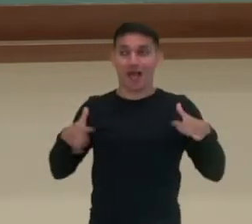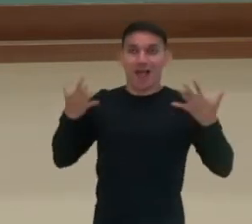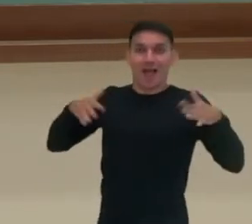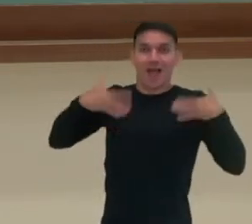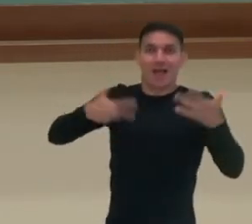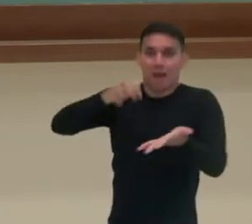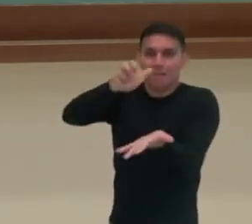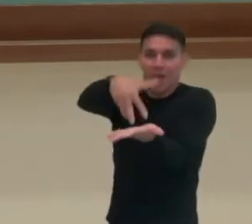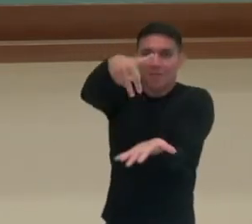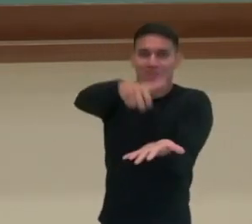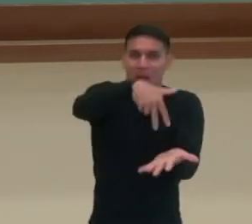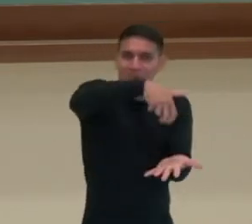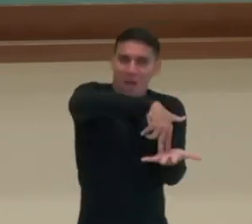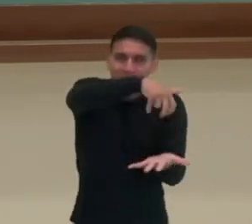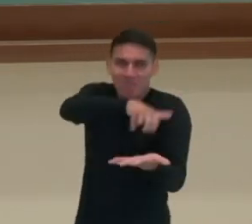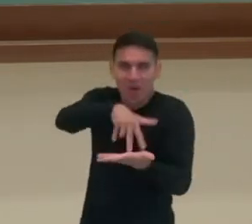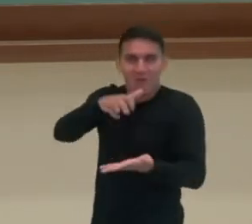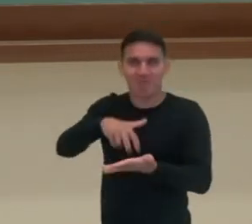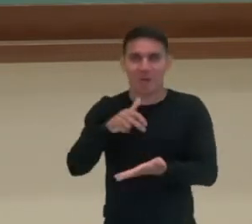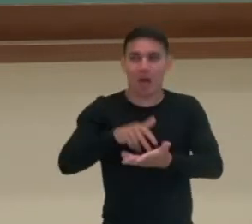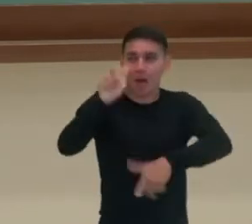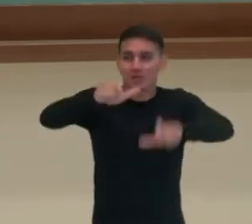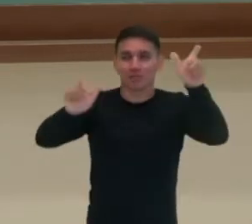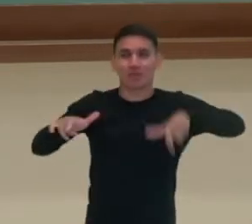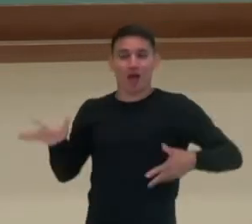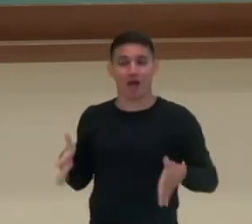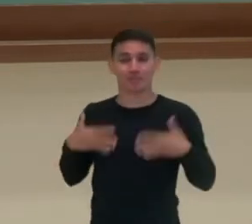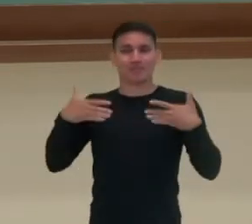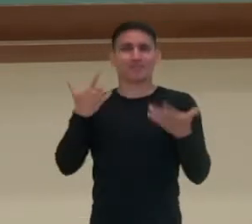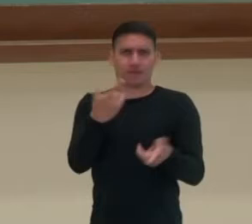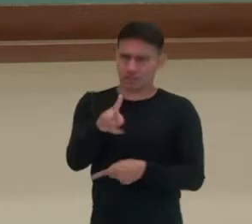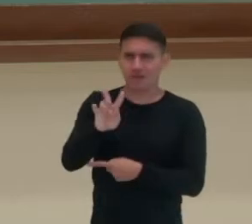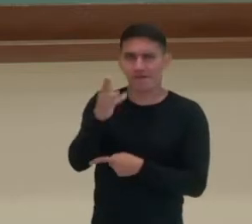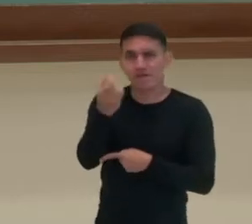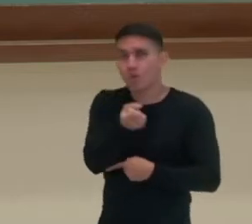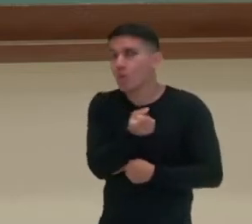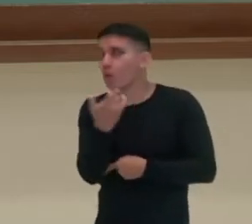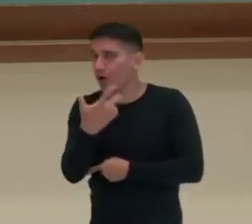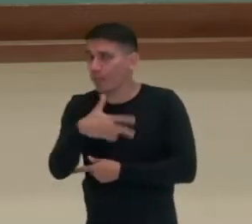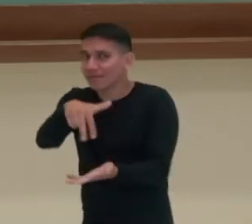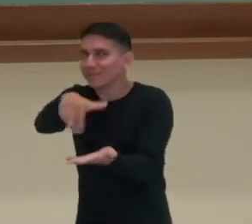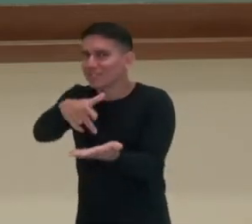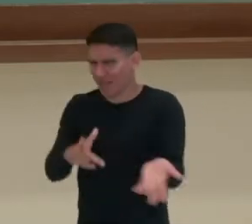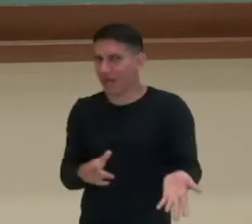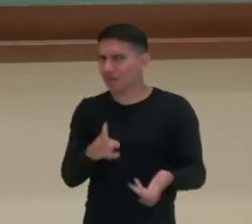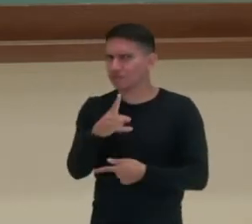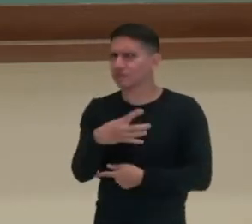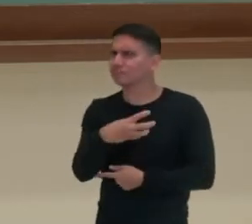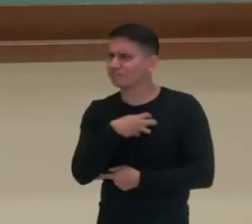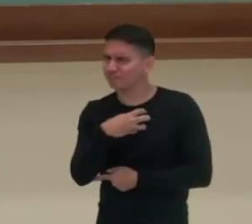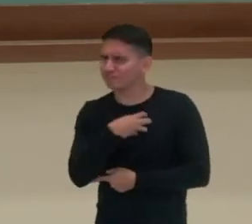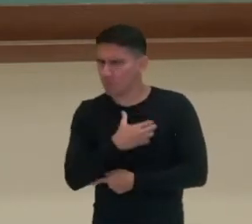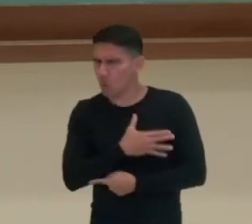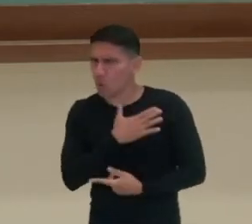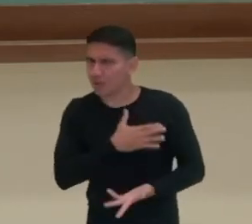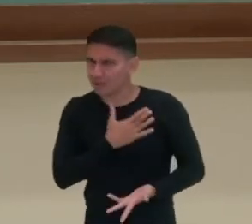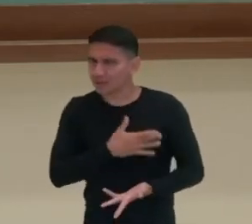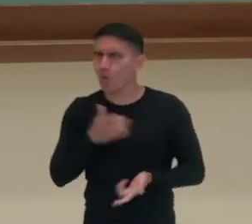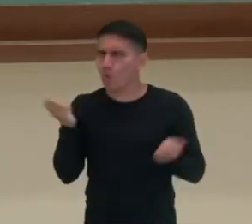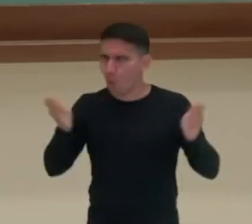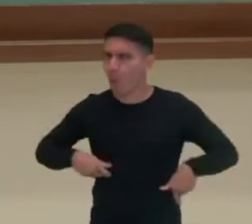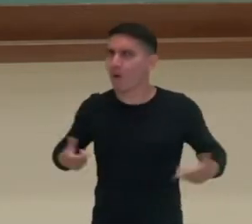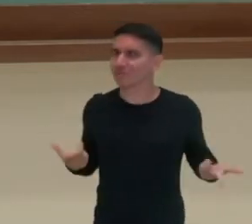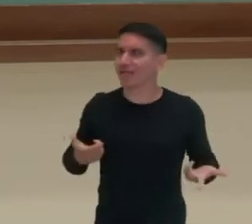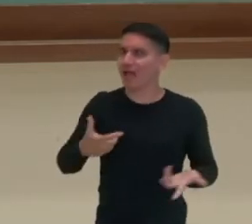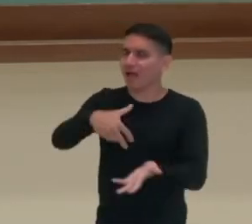dança que empolga as pessoas. Você já viu alguém dançar frevo? Será que você tem pique para dançar frevo? Porque